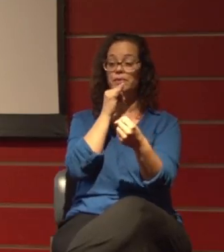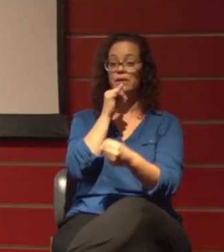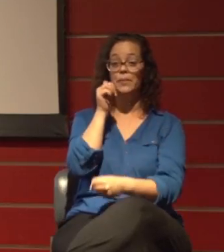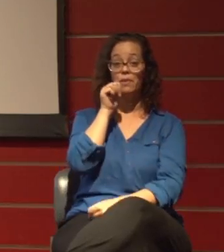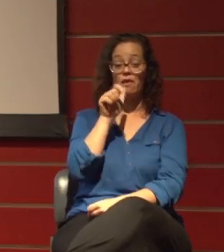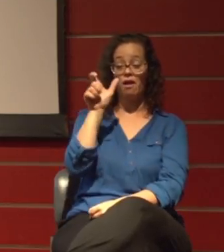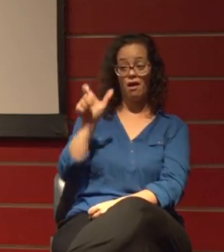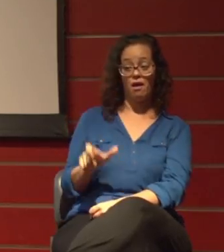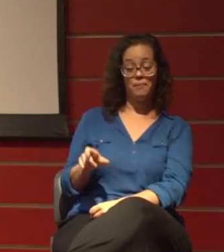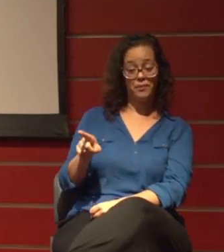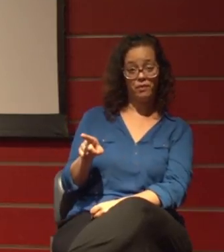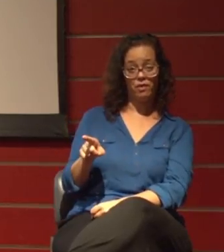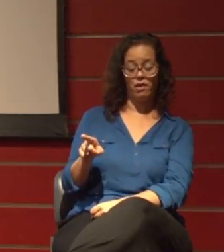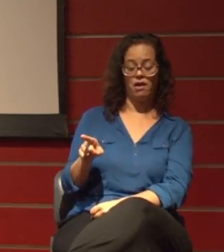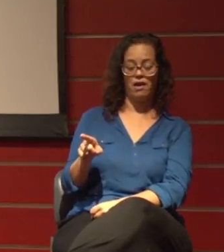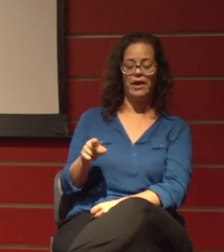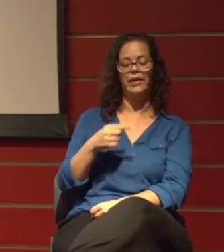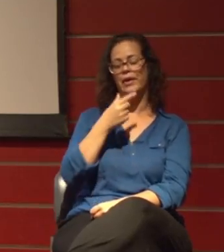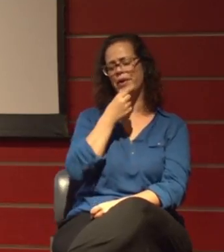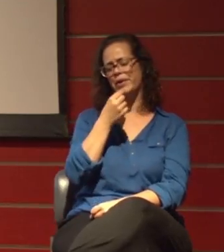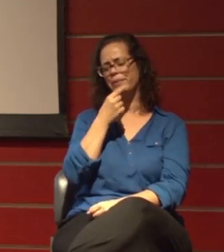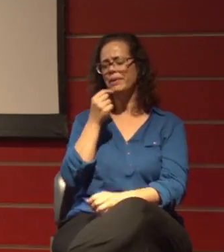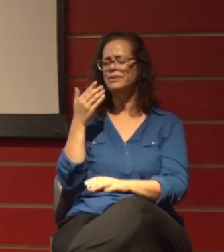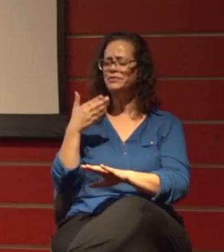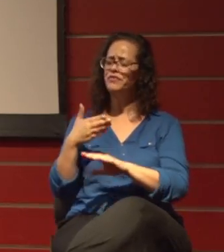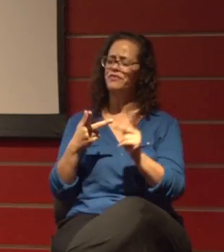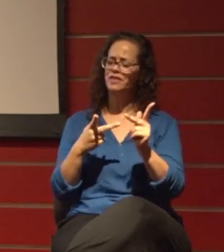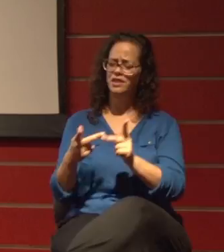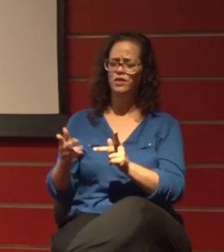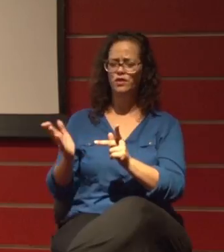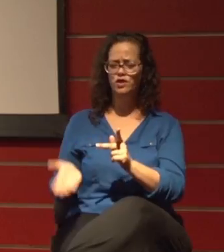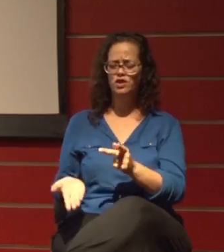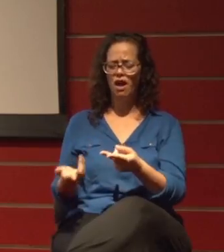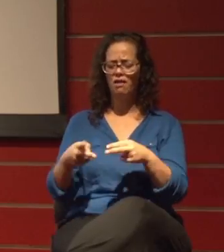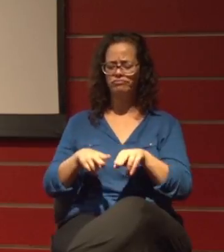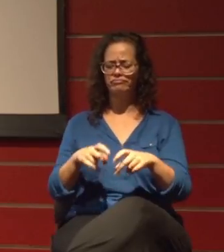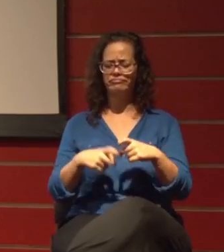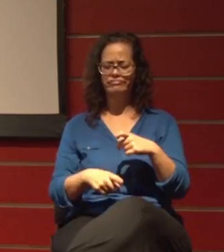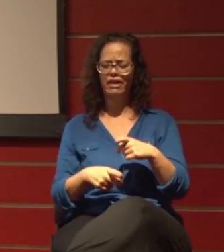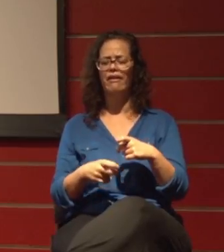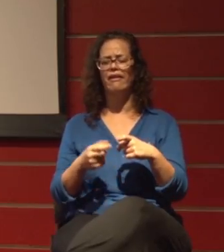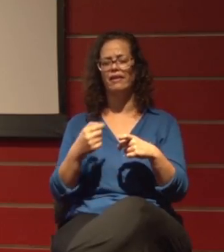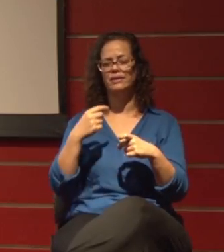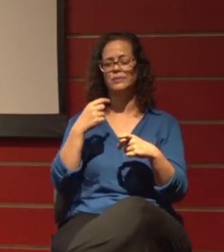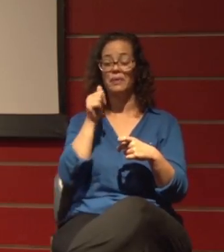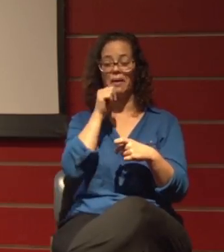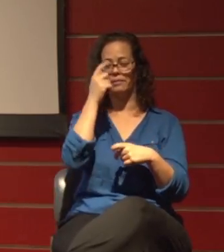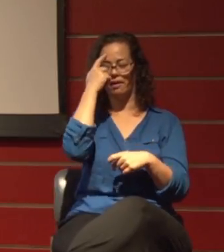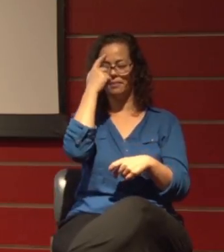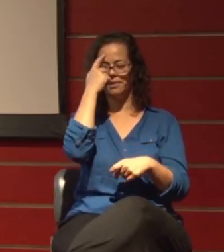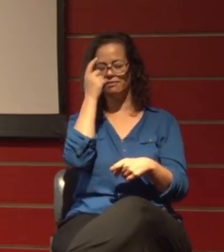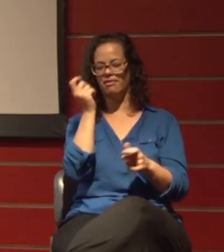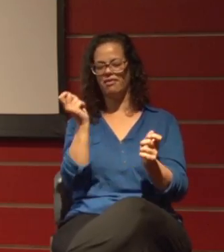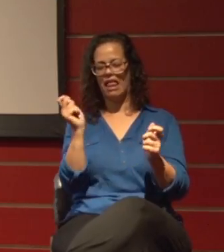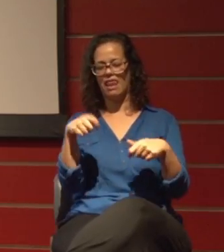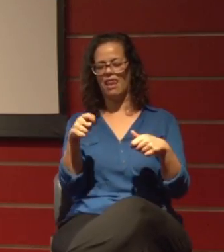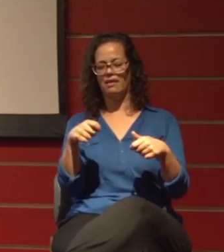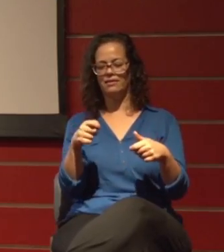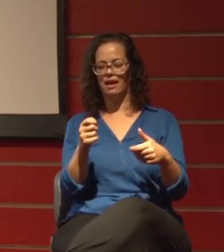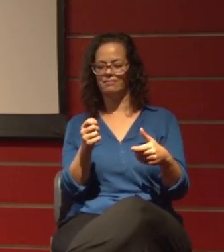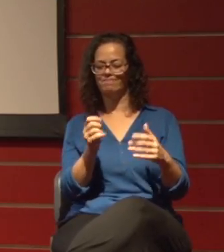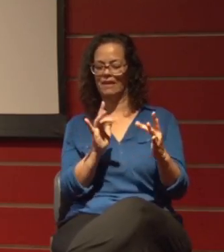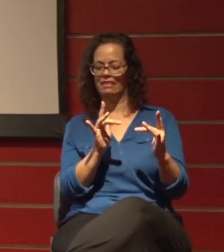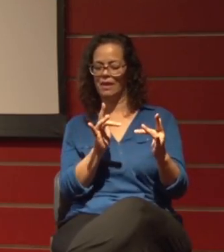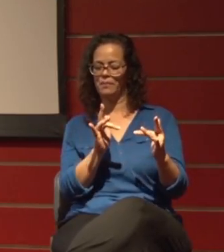que que que o marido foi lá visitar o filho e acabou dormindo com ela né E ela acha que vai pode haver uma certa reconciliação ela